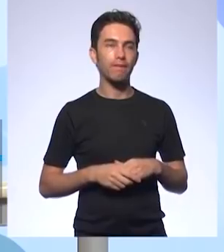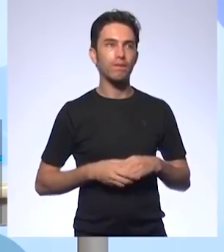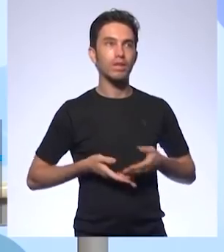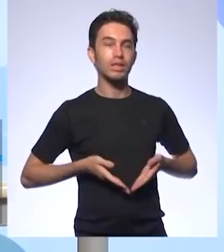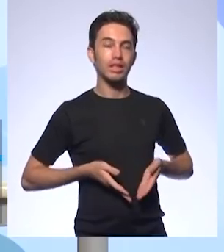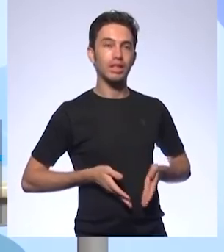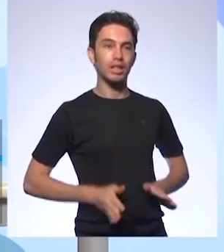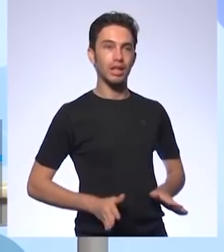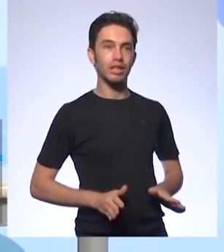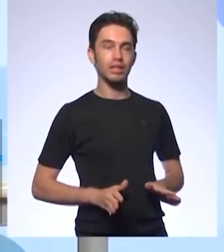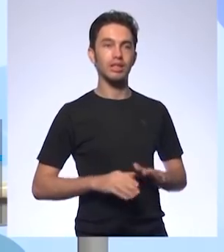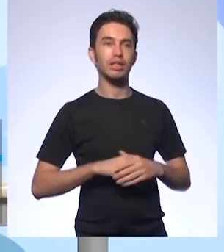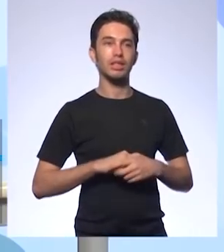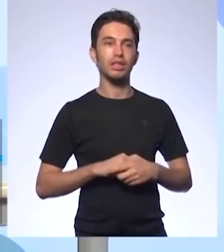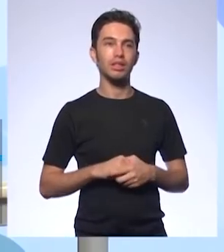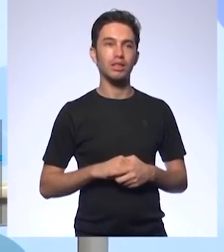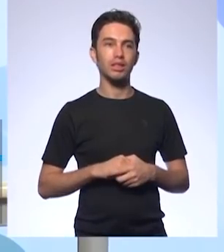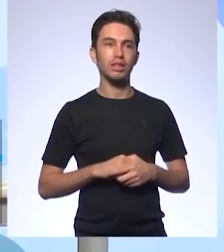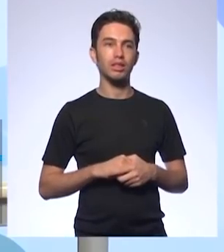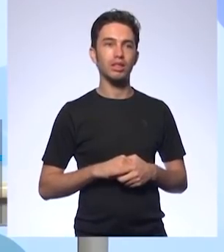nasce,